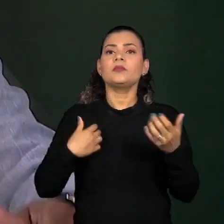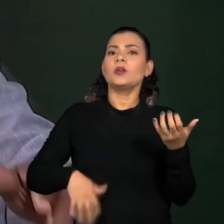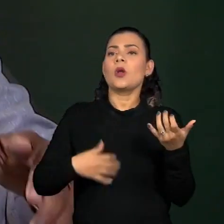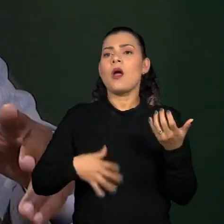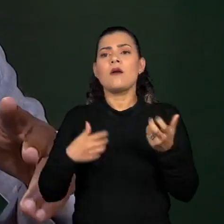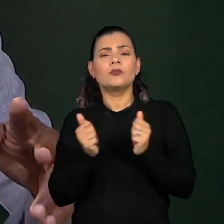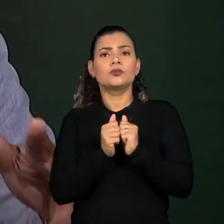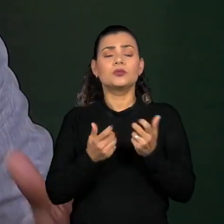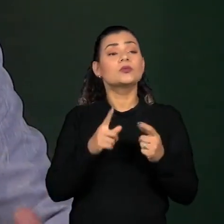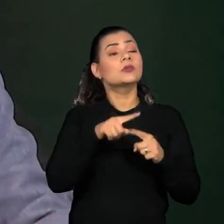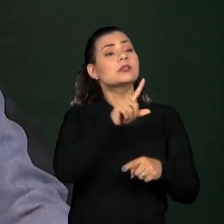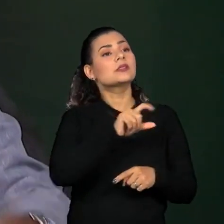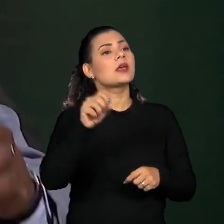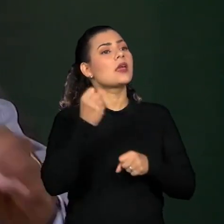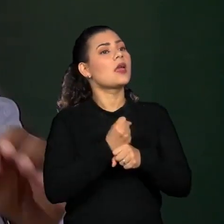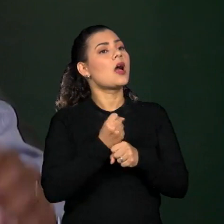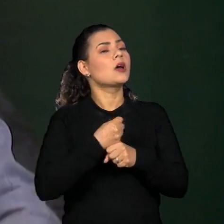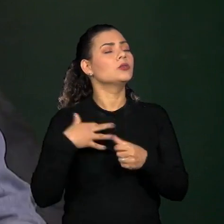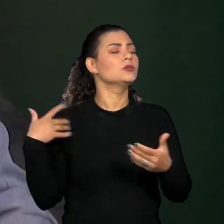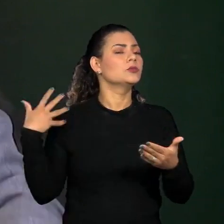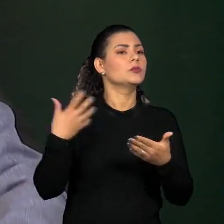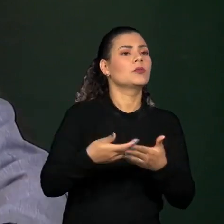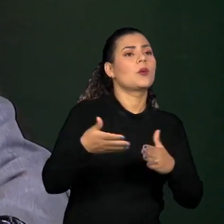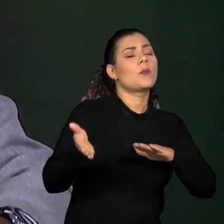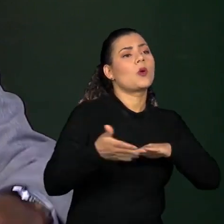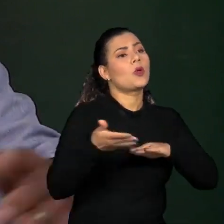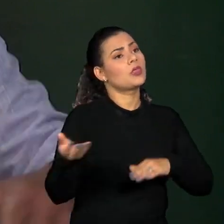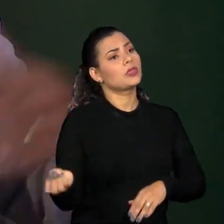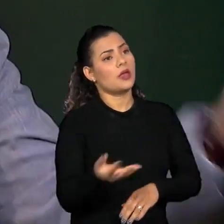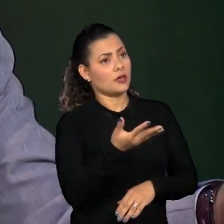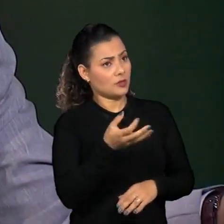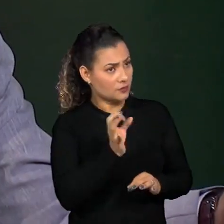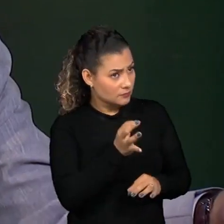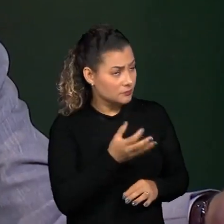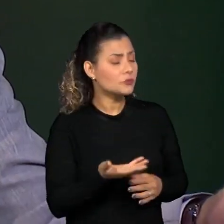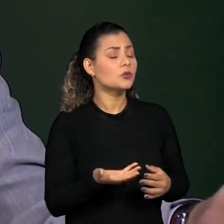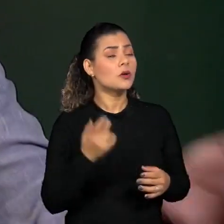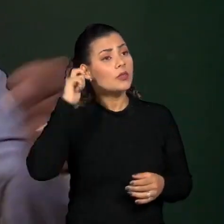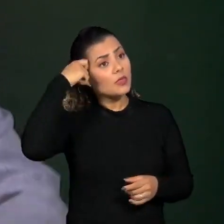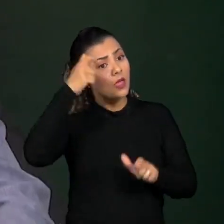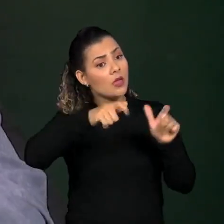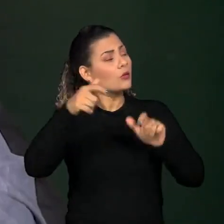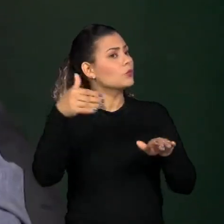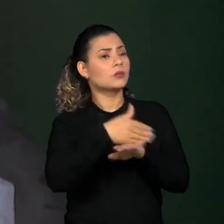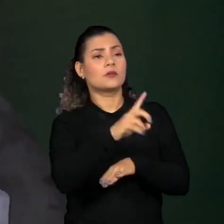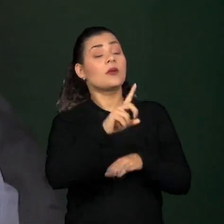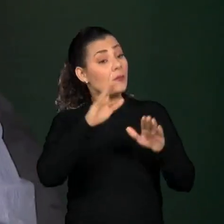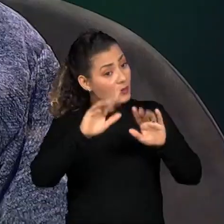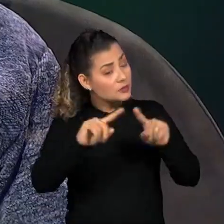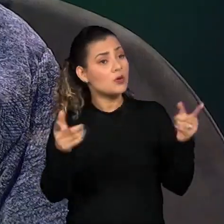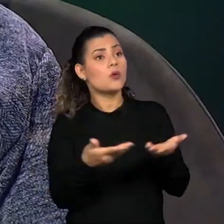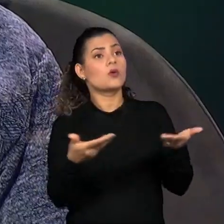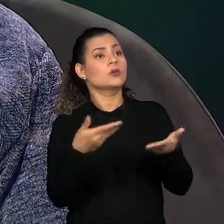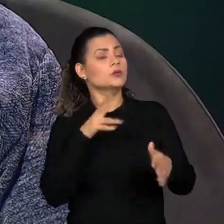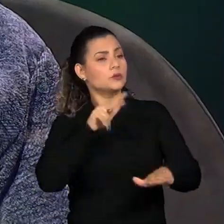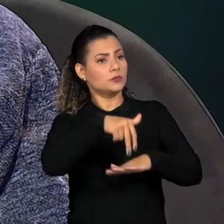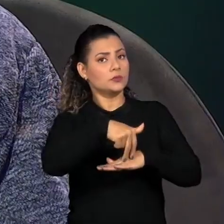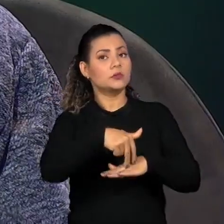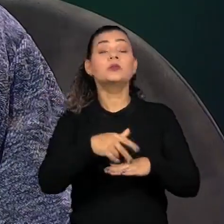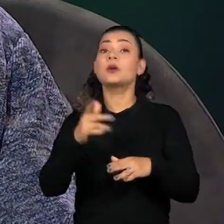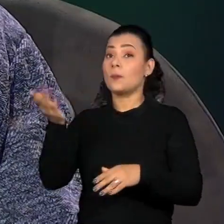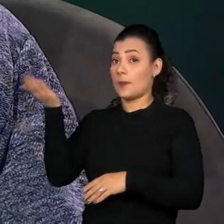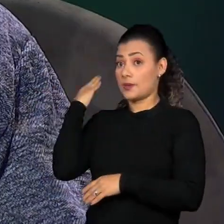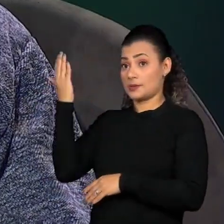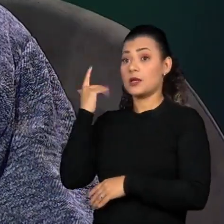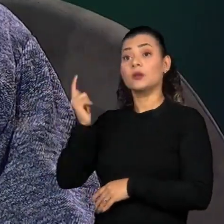anos de modernismo, Semana de Arte Moderna. O negro não estava lá e o negro está aqui agora? Assim, havia uma